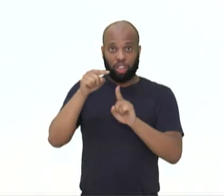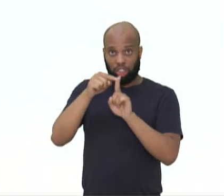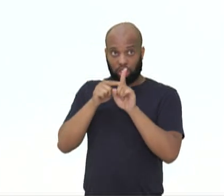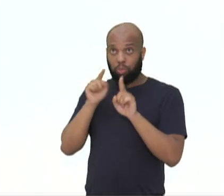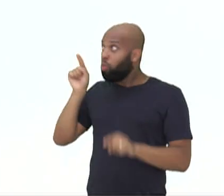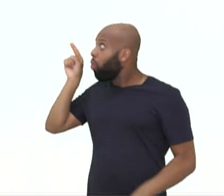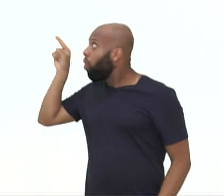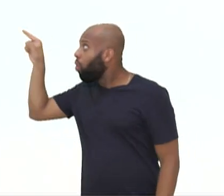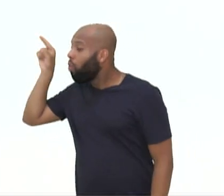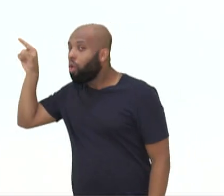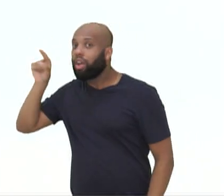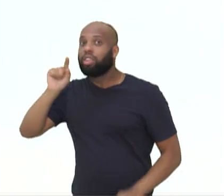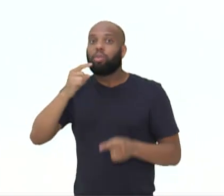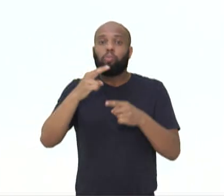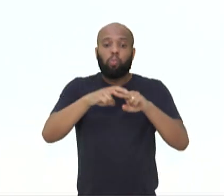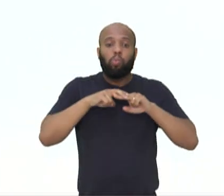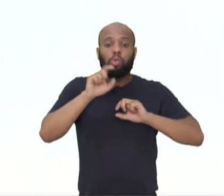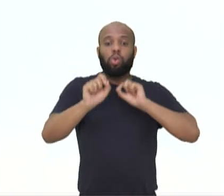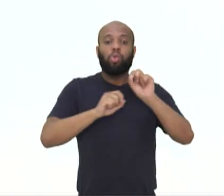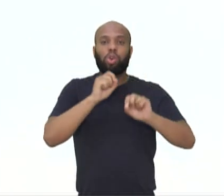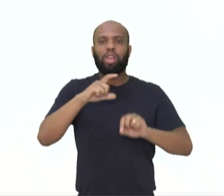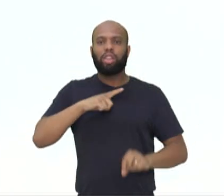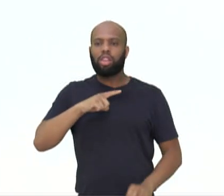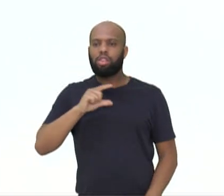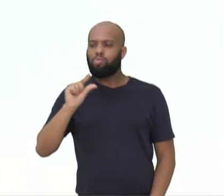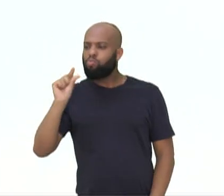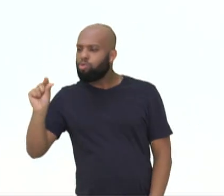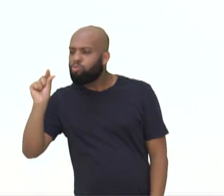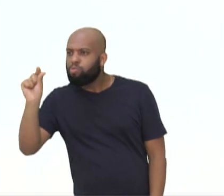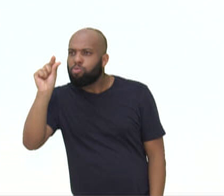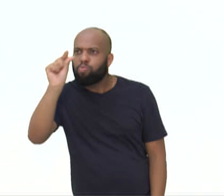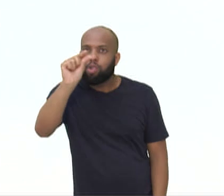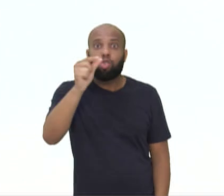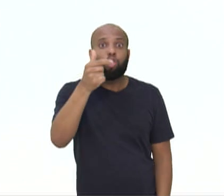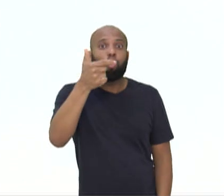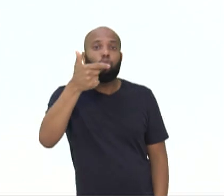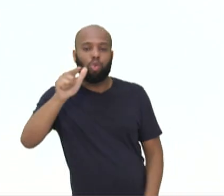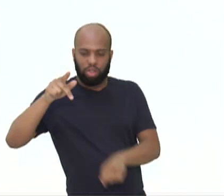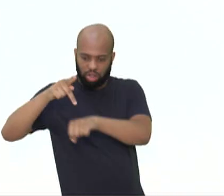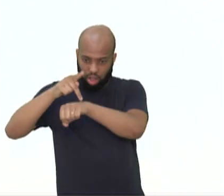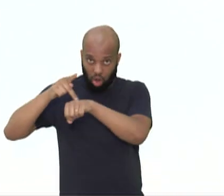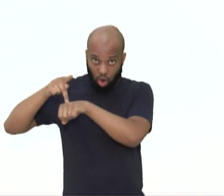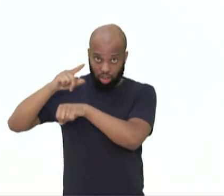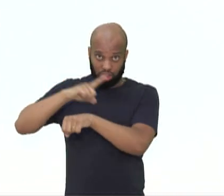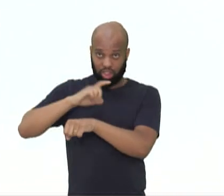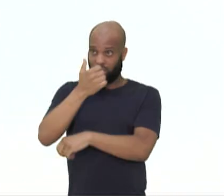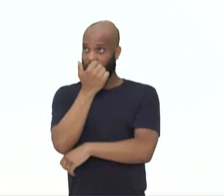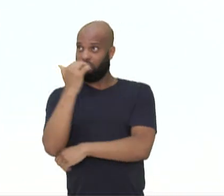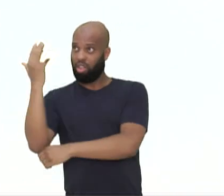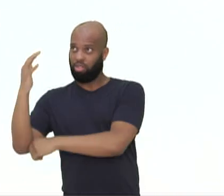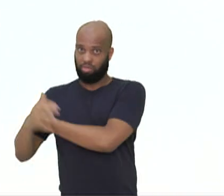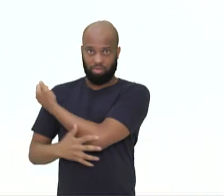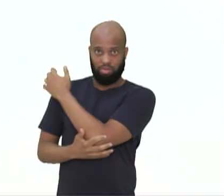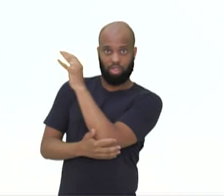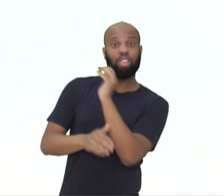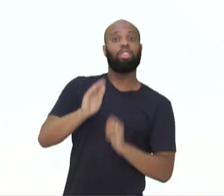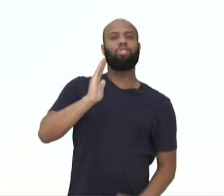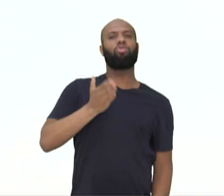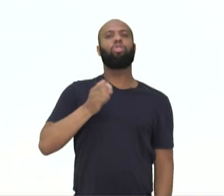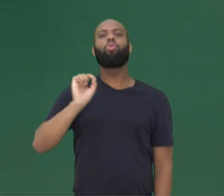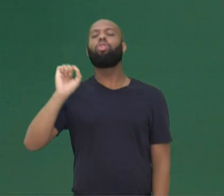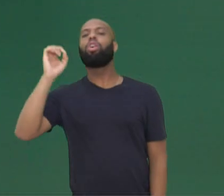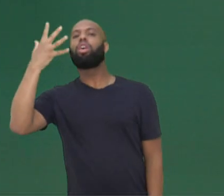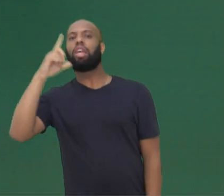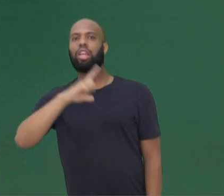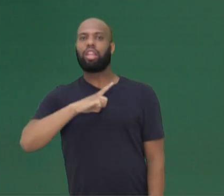da sedimentação de partículas de outras rochas que já existem na natureza. Então, o que acontece? O que é